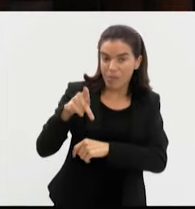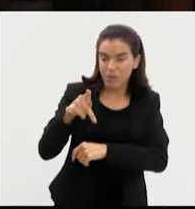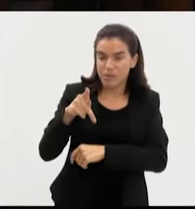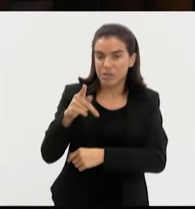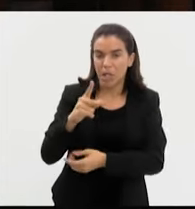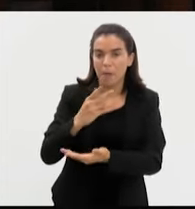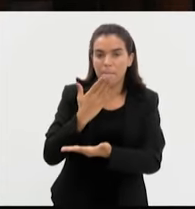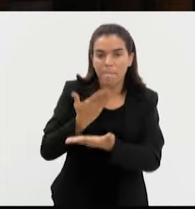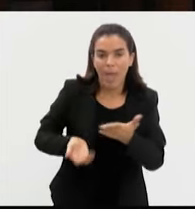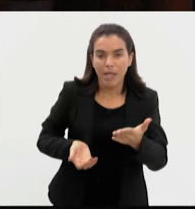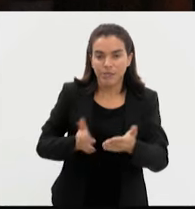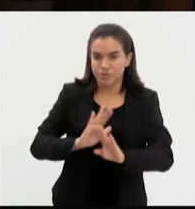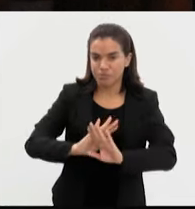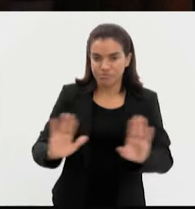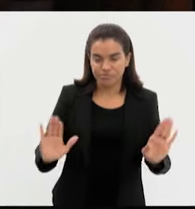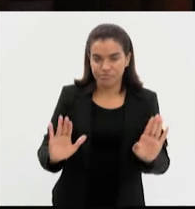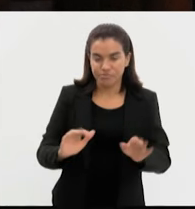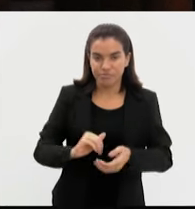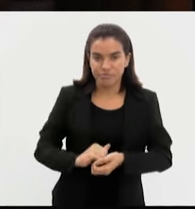nada